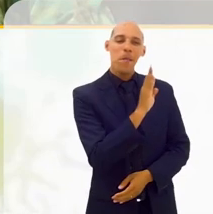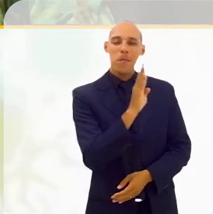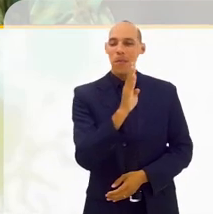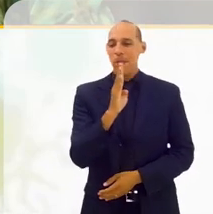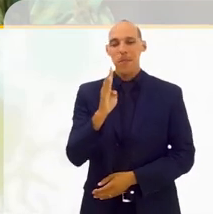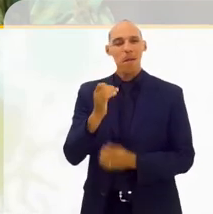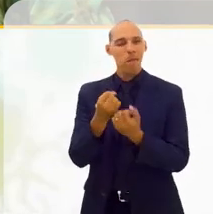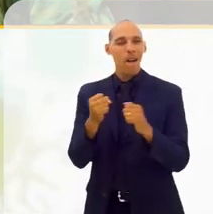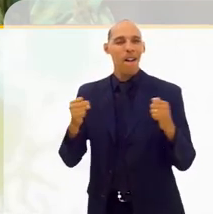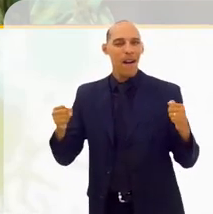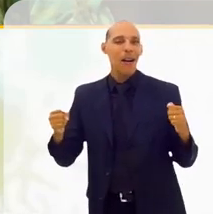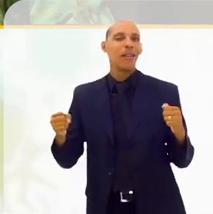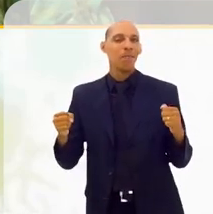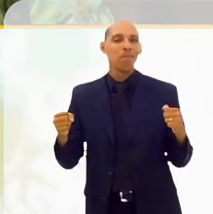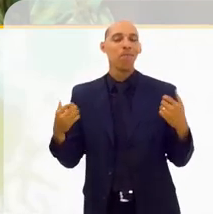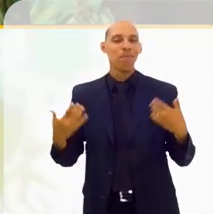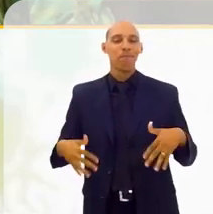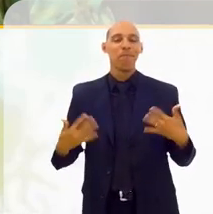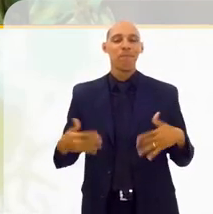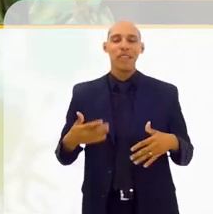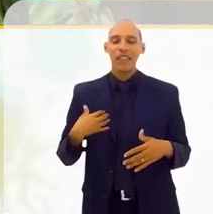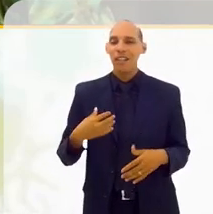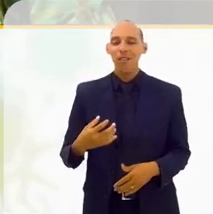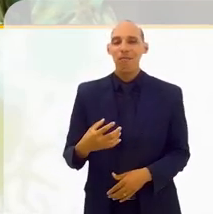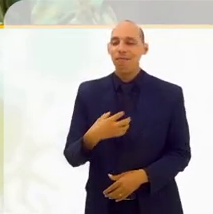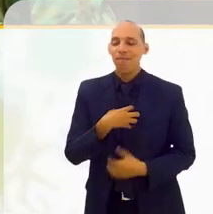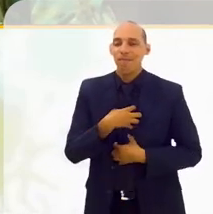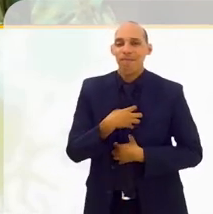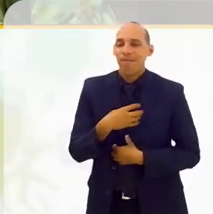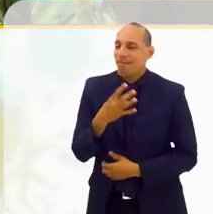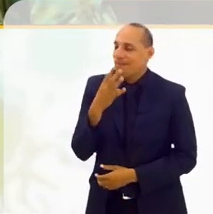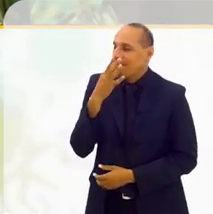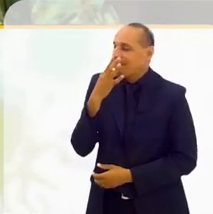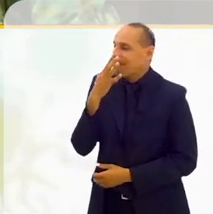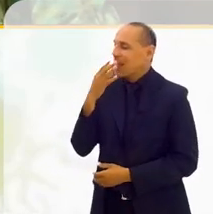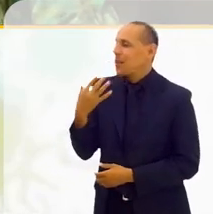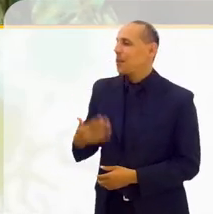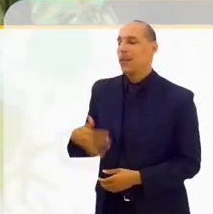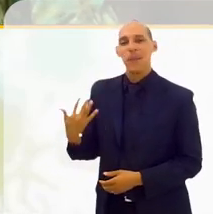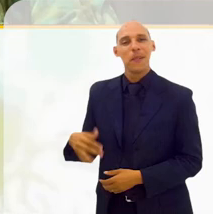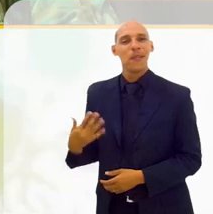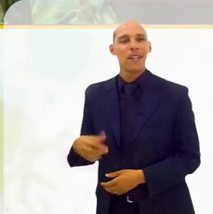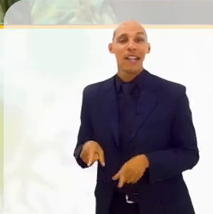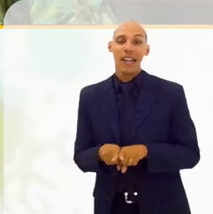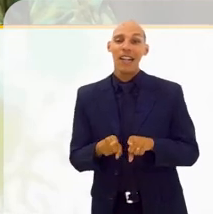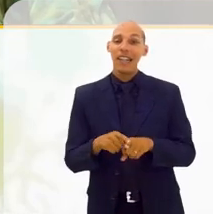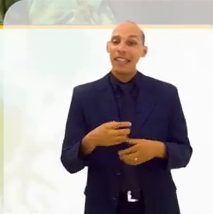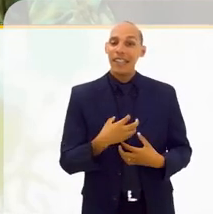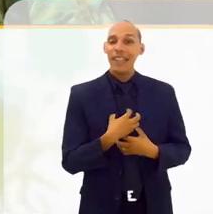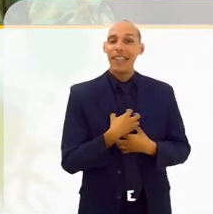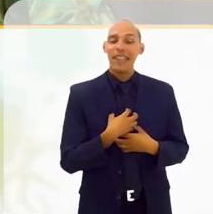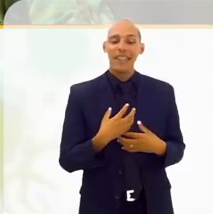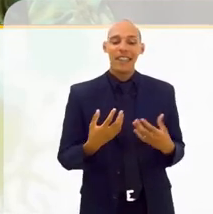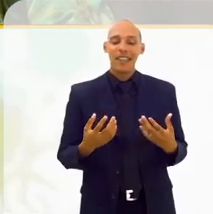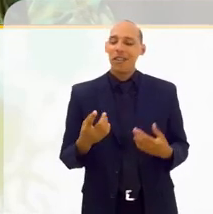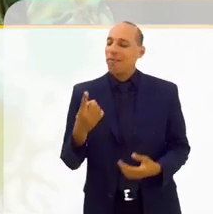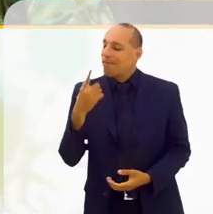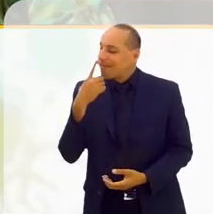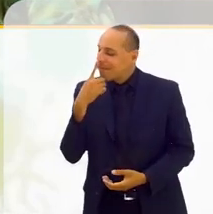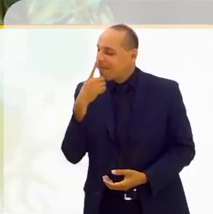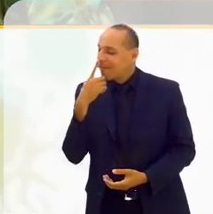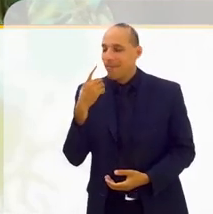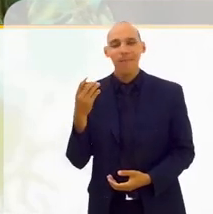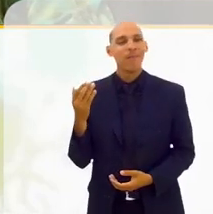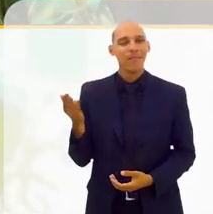biblioteca grande e eu tinha uma admiração muito grande tinha uma coisa assim e me sentia